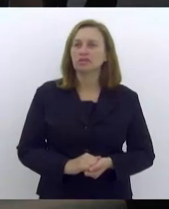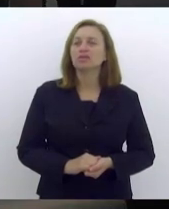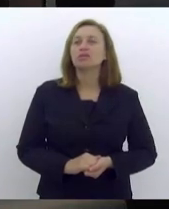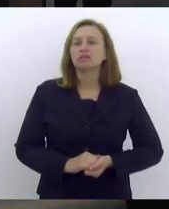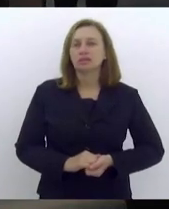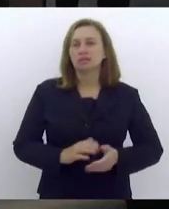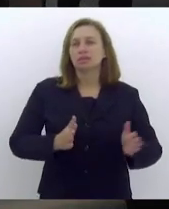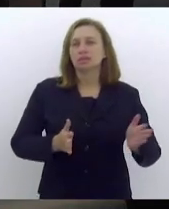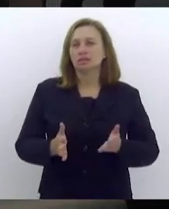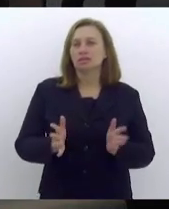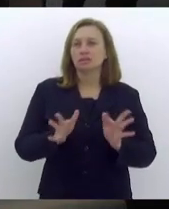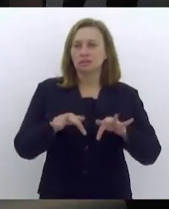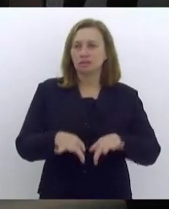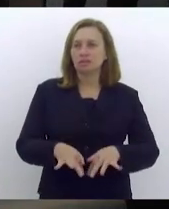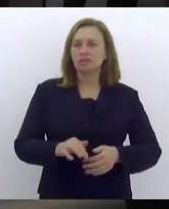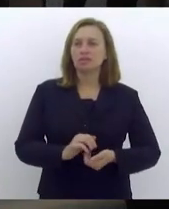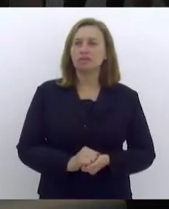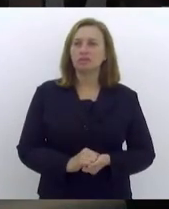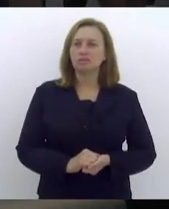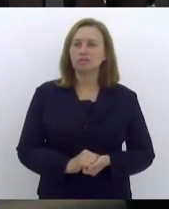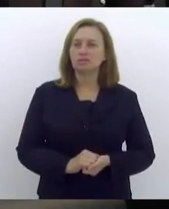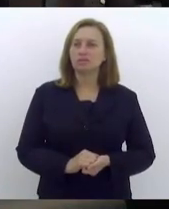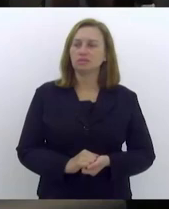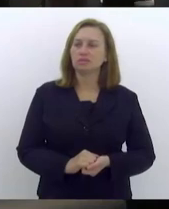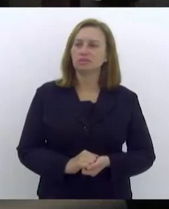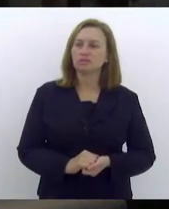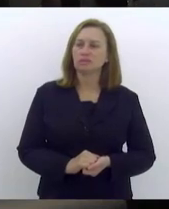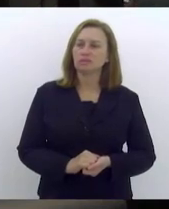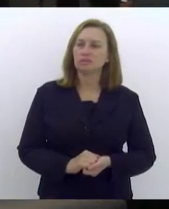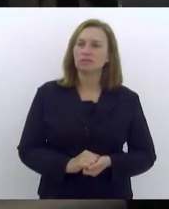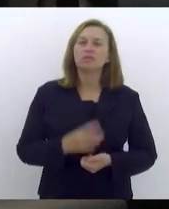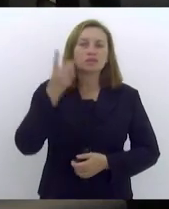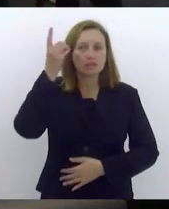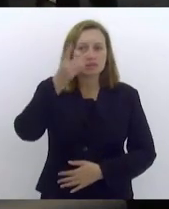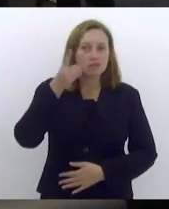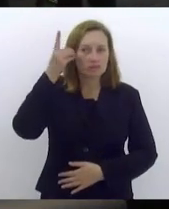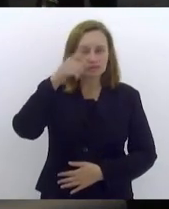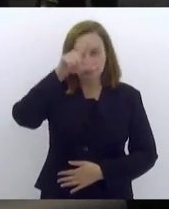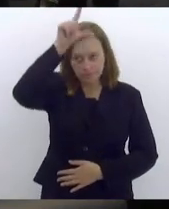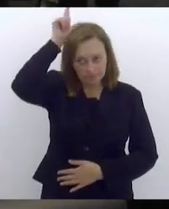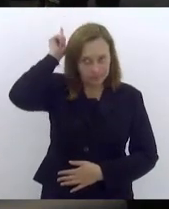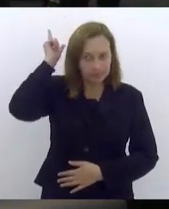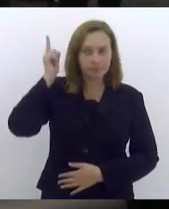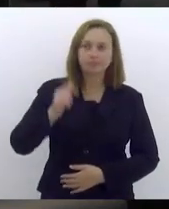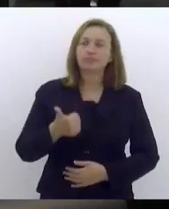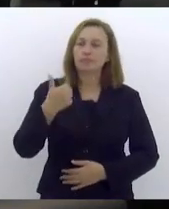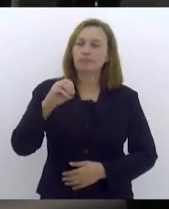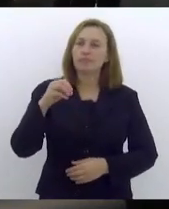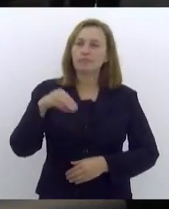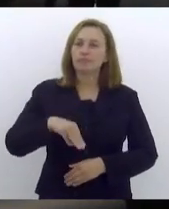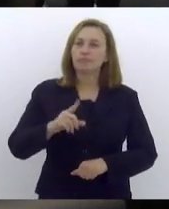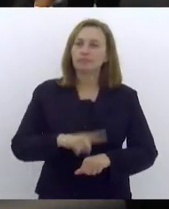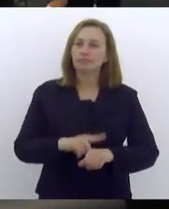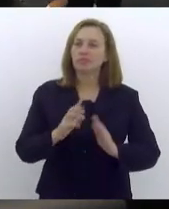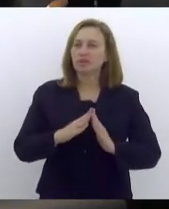Passa-se ao expediente final. O próximo orador inscrito é o nobre deputado Luiz Paulo, que dispõe de 10